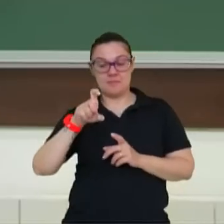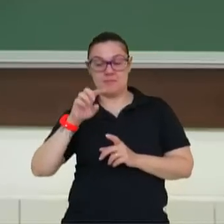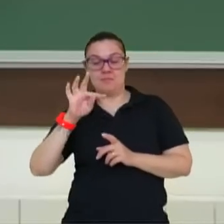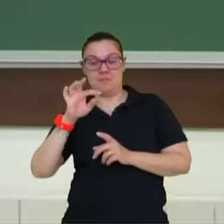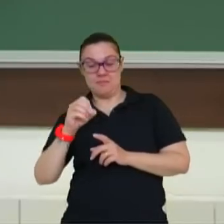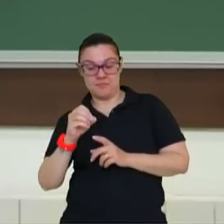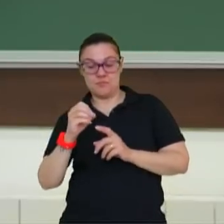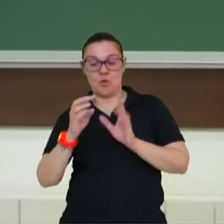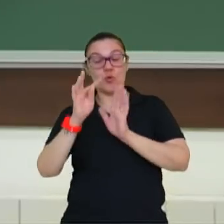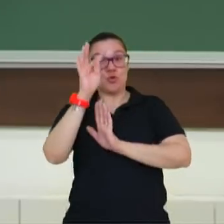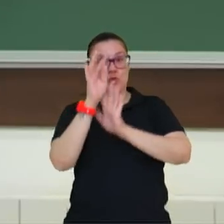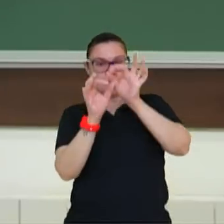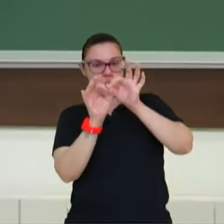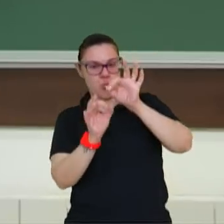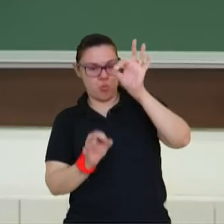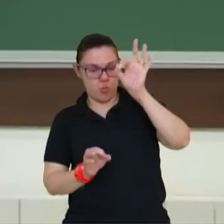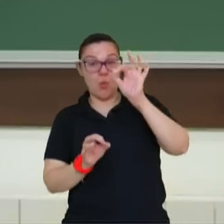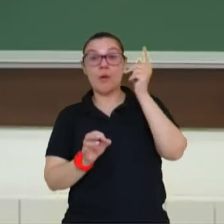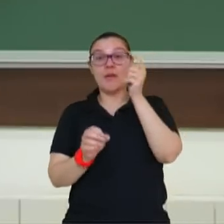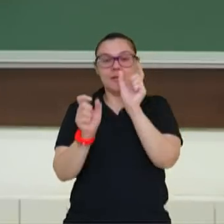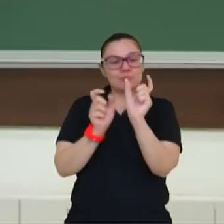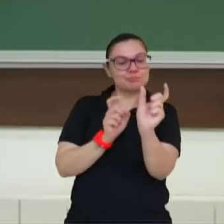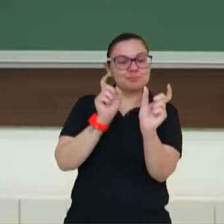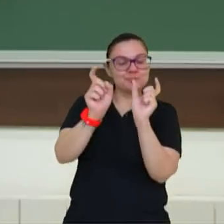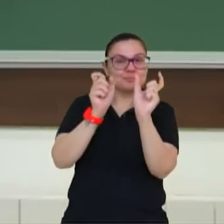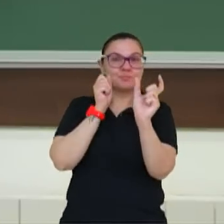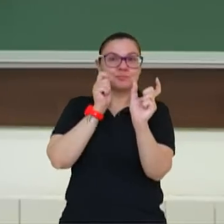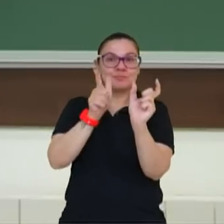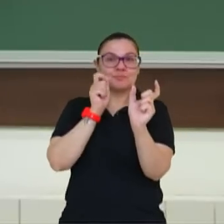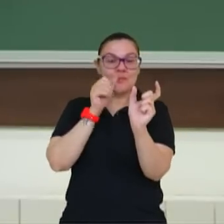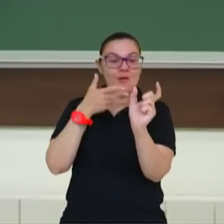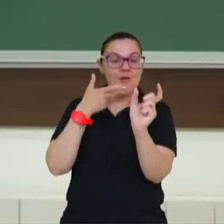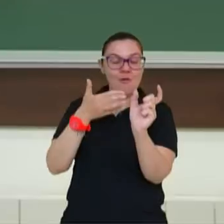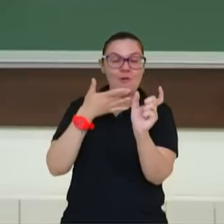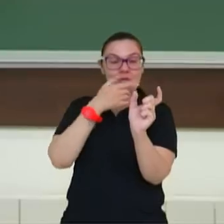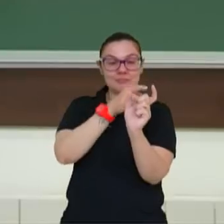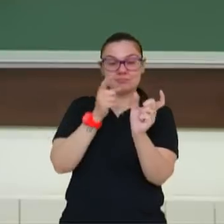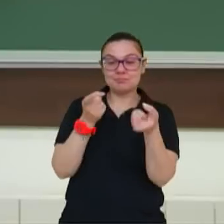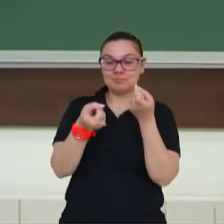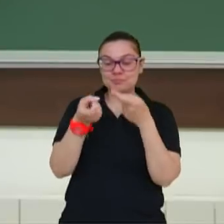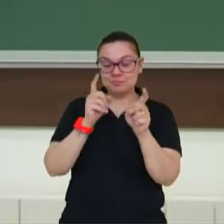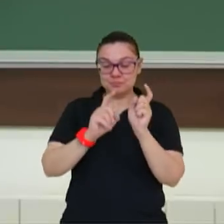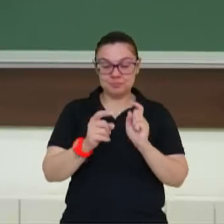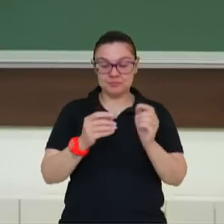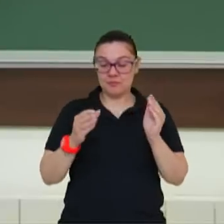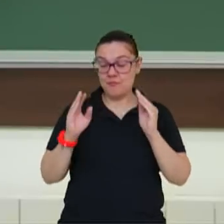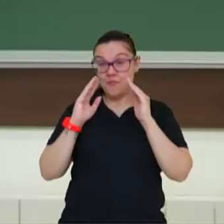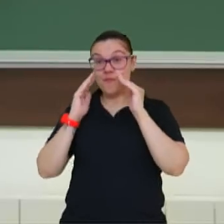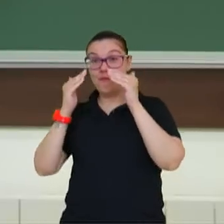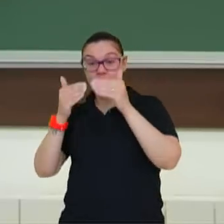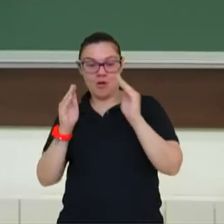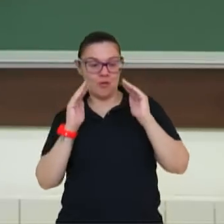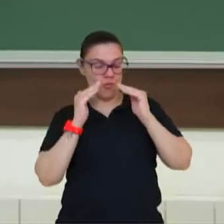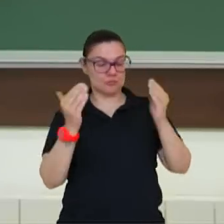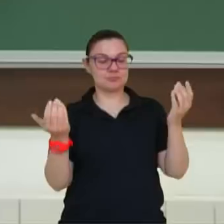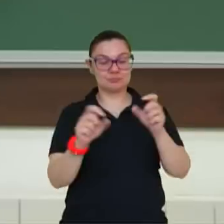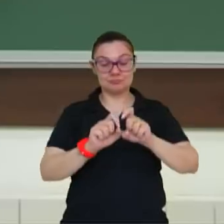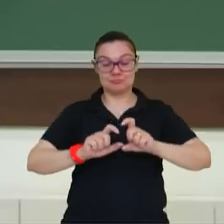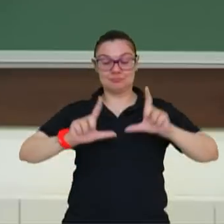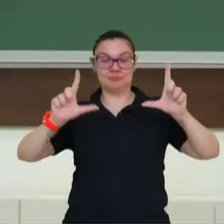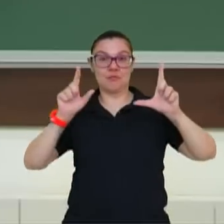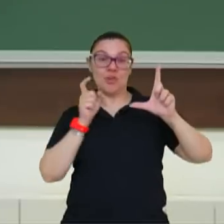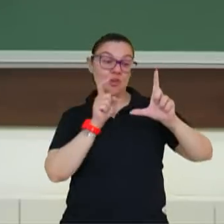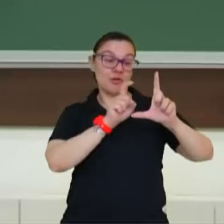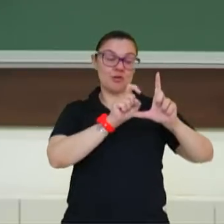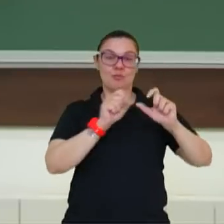aí dentro ali tem vários hiperlinks que pode direcionar, né, os leitores a outros textos. Então você